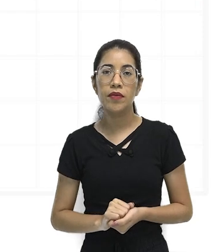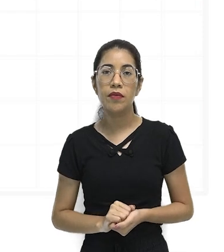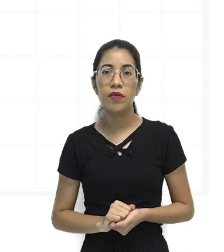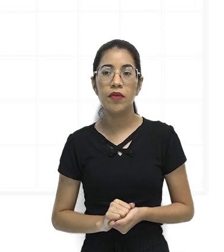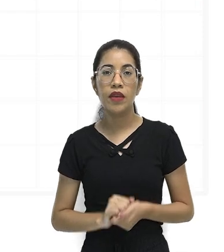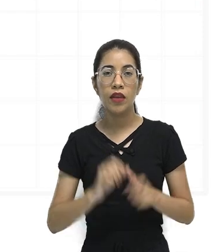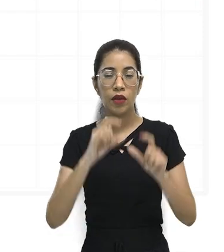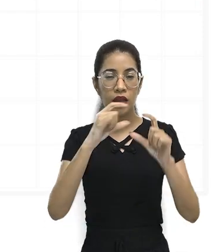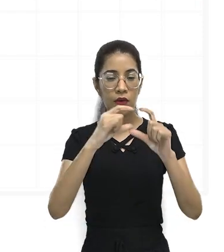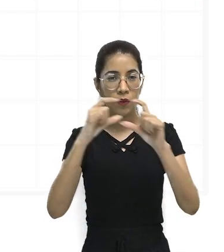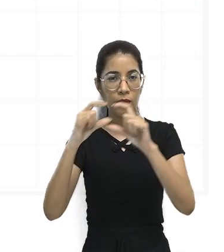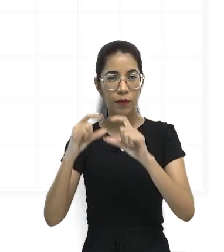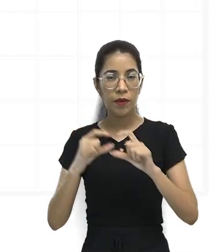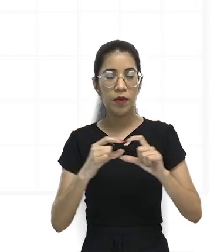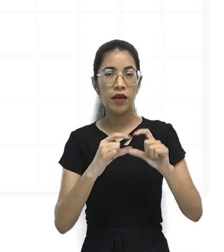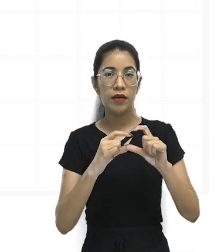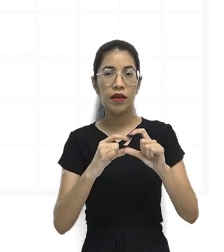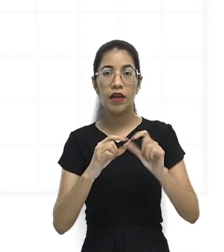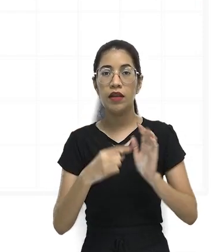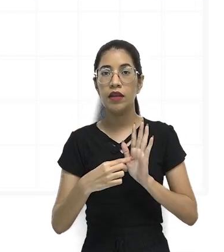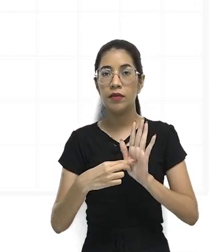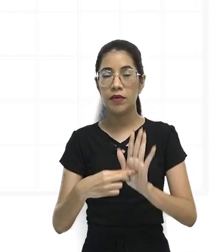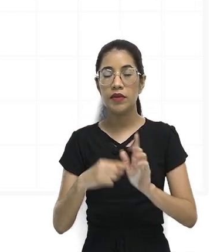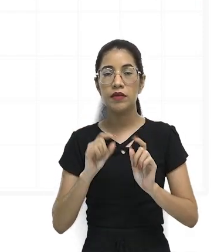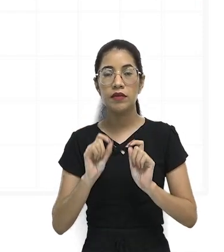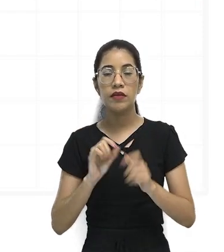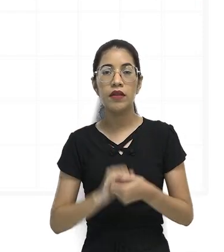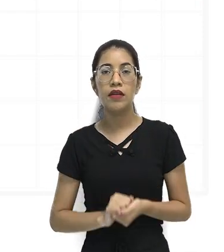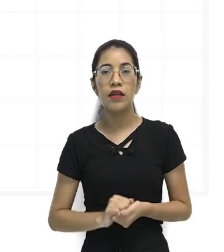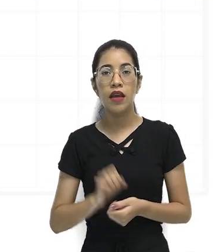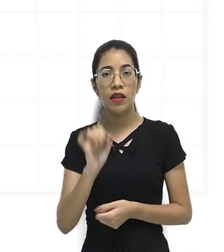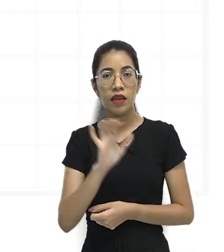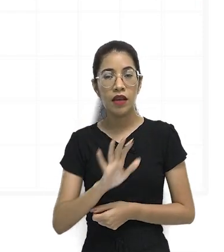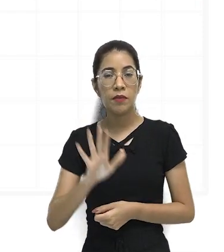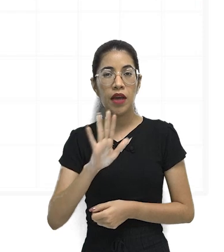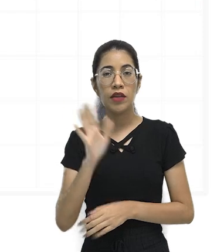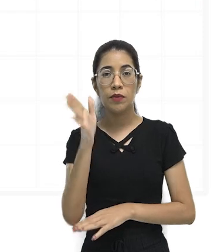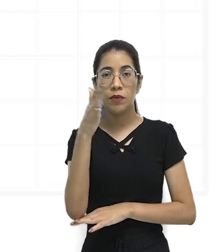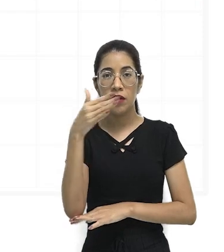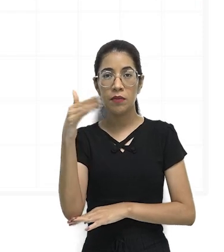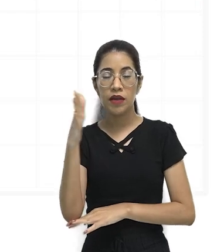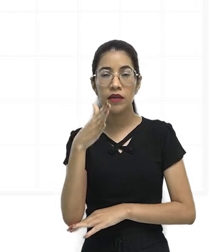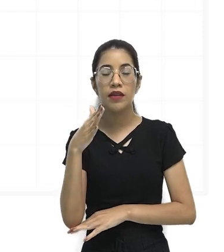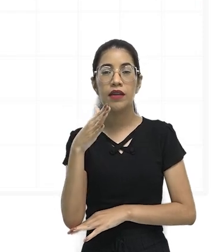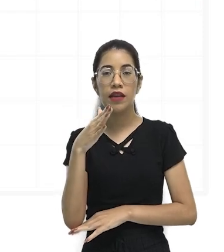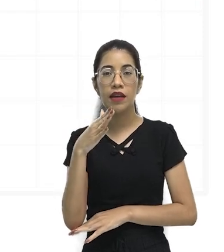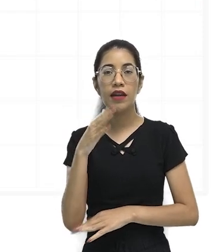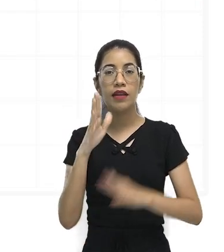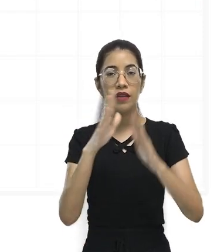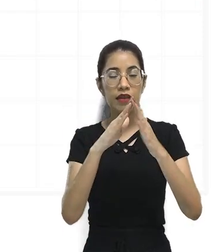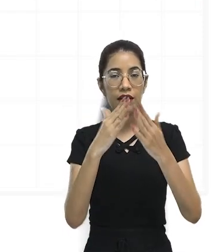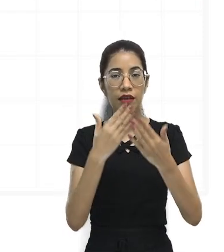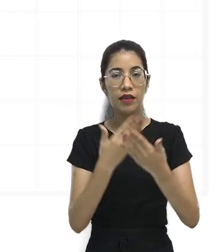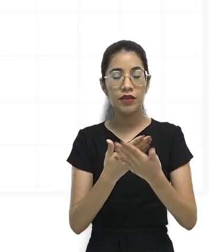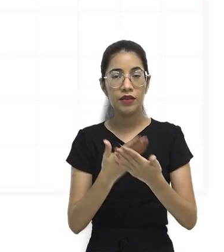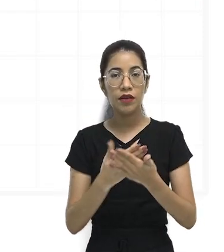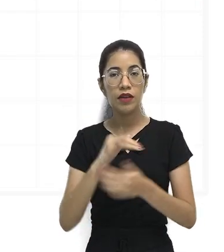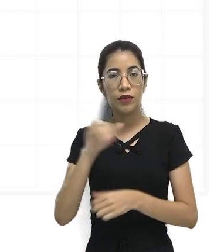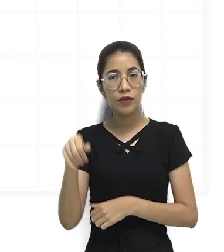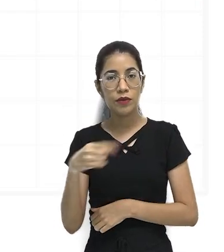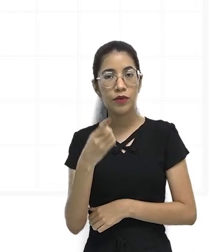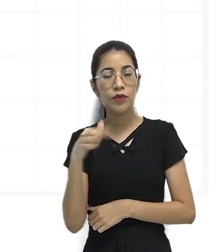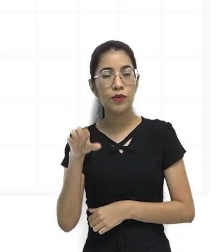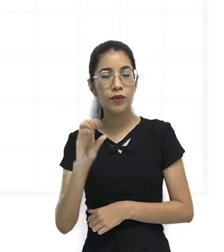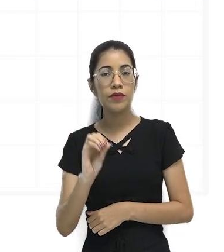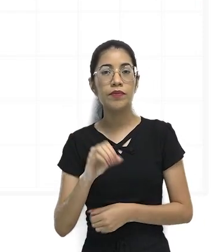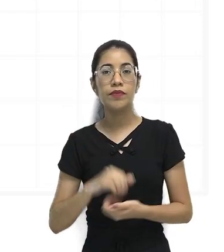malha quadriculada da figura representa uma figura na bandeira da escola de João. Olha o João de novo aí.